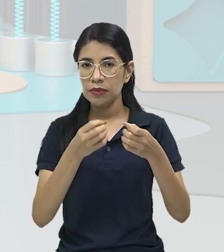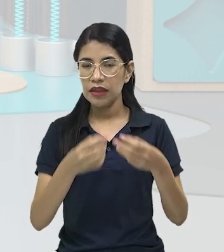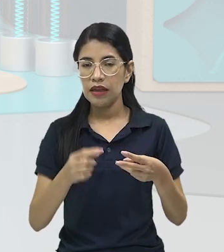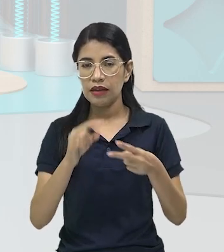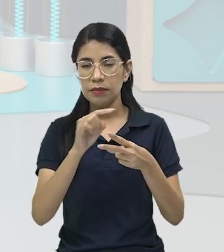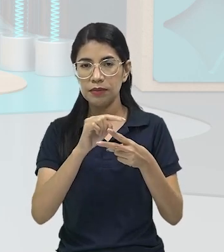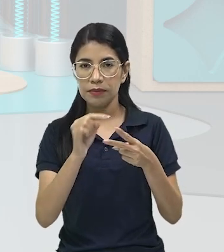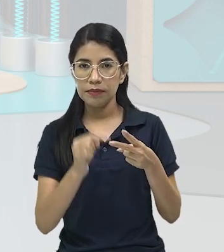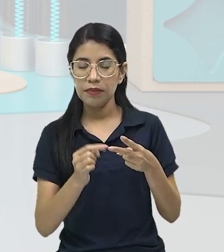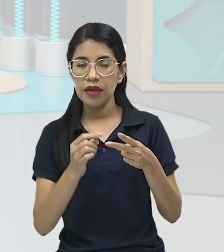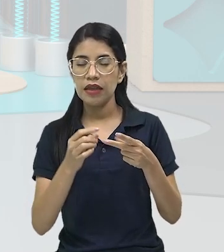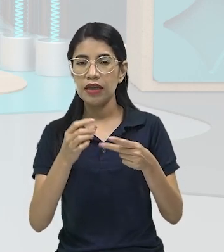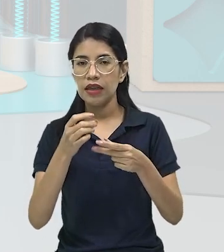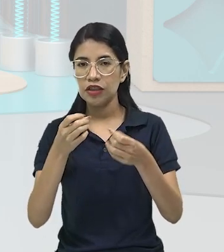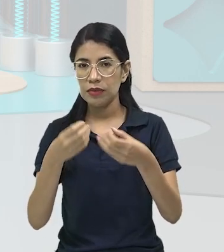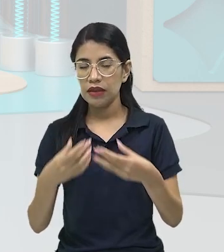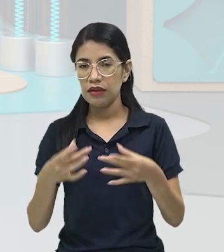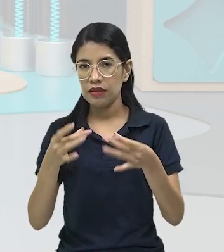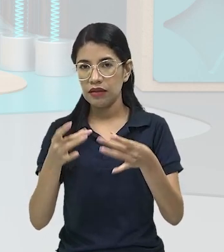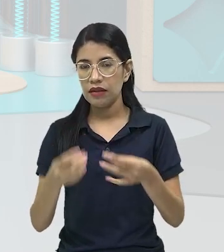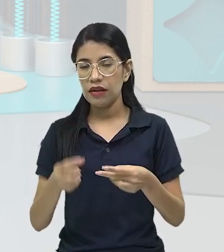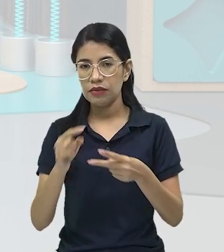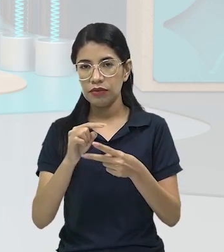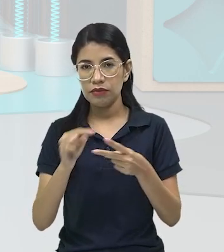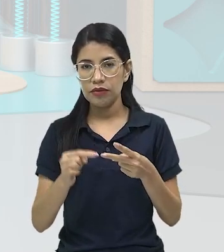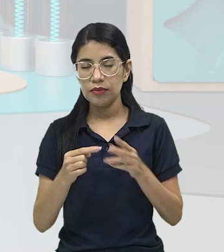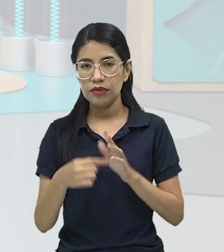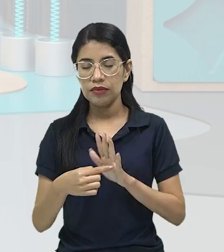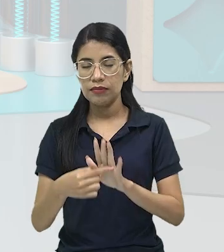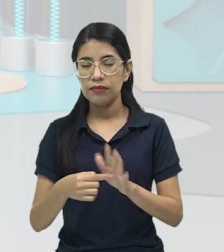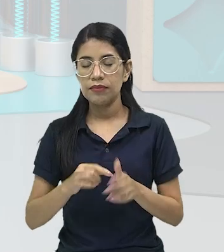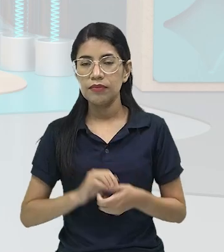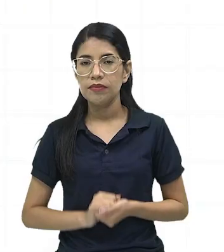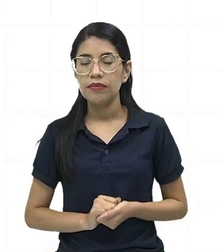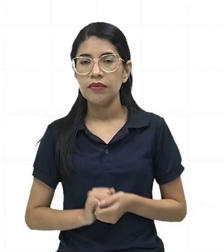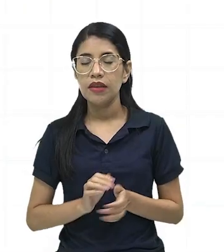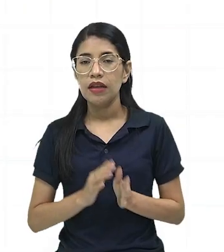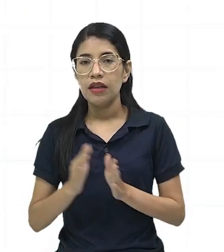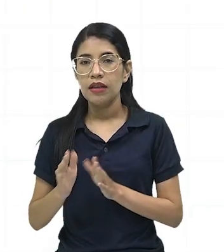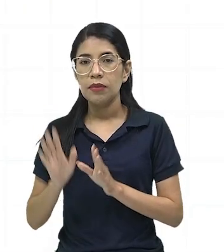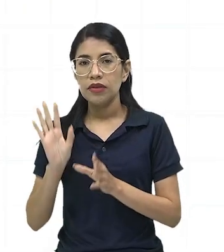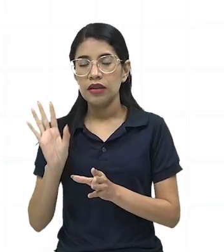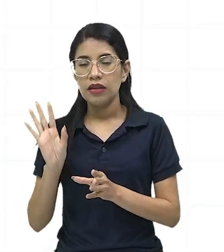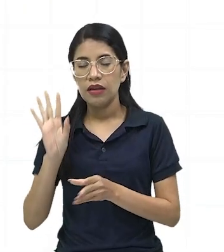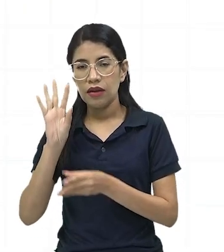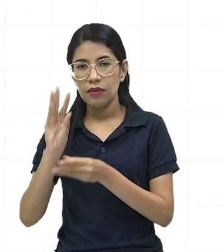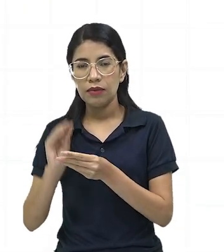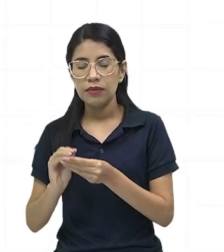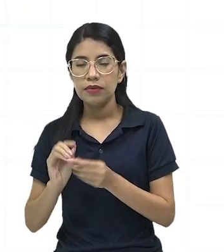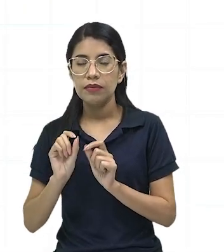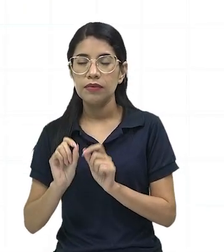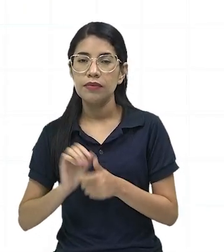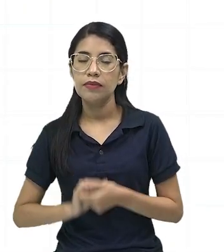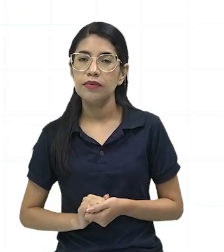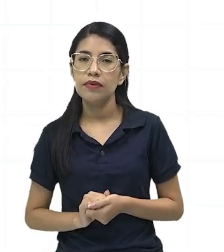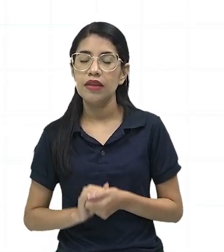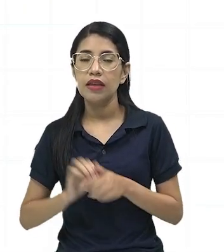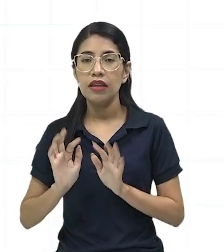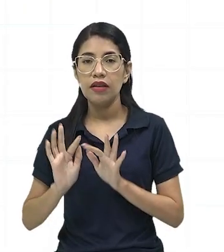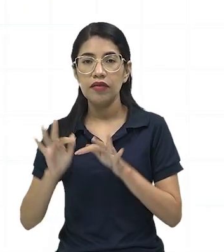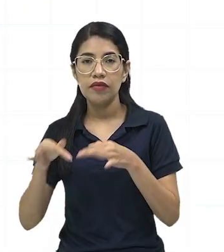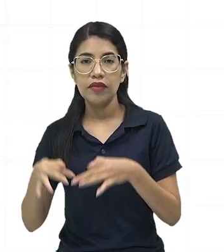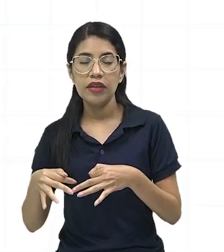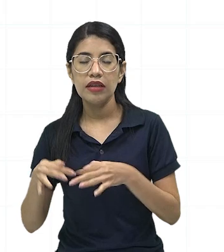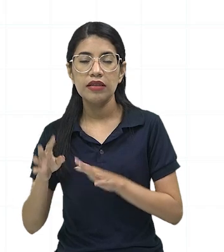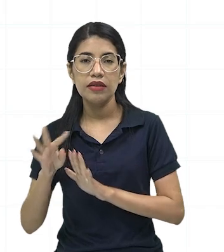segundo, defender essas 2 ideias que você apresentou. Na sequência nós temos a nossa conclusão, que esta parte encerra o texto.